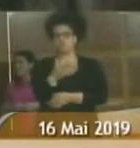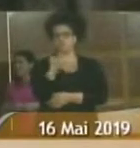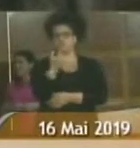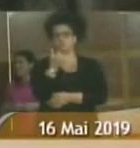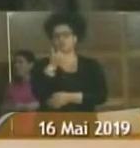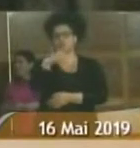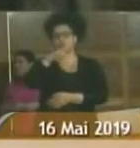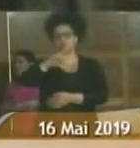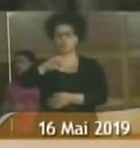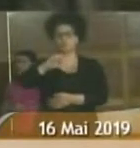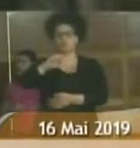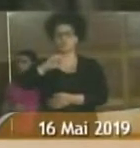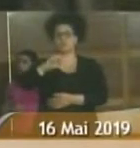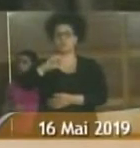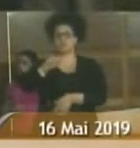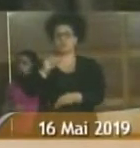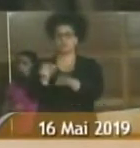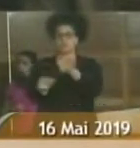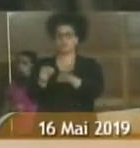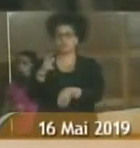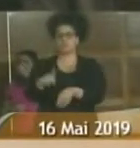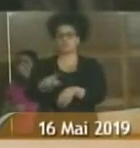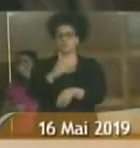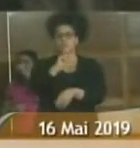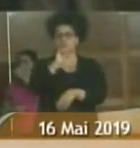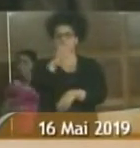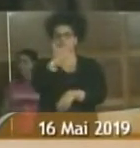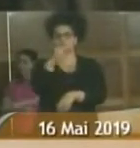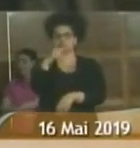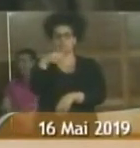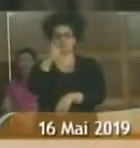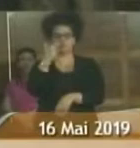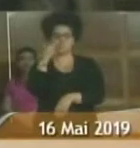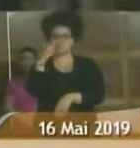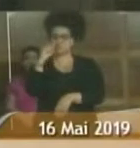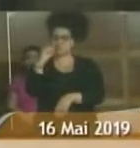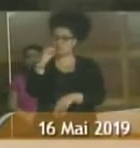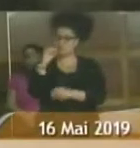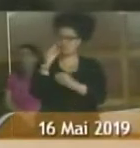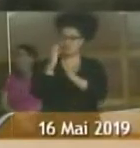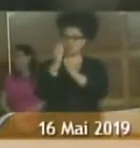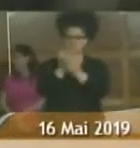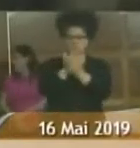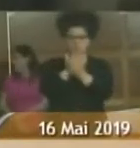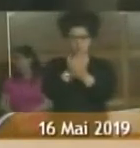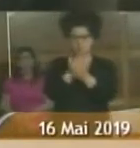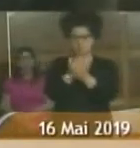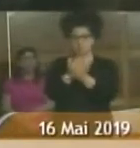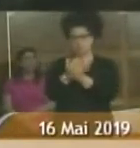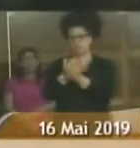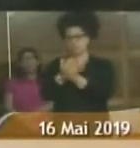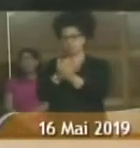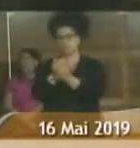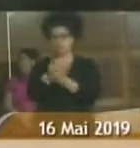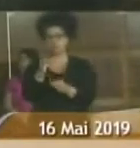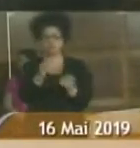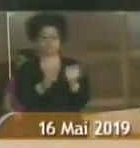22/2019 da Procuradoria-Geral do município, datado de 20 de março de 2019, seus anexos referente ao processo judicial